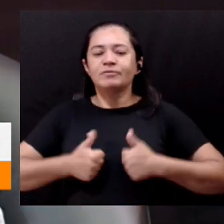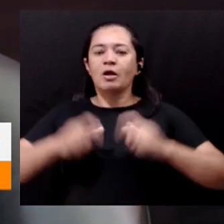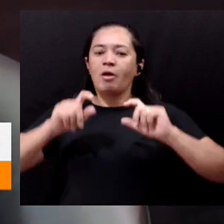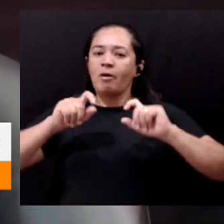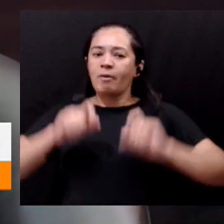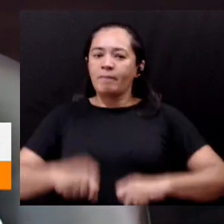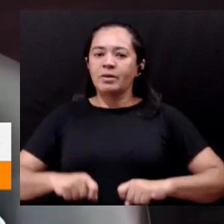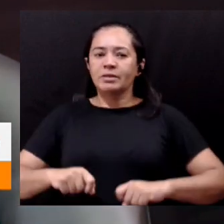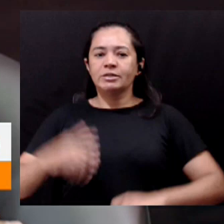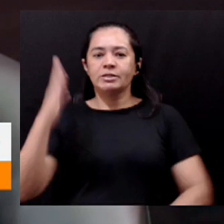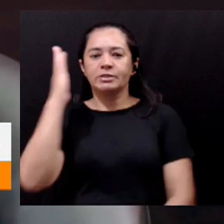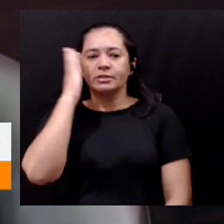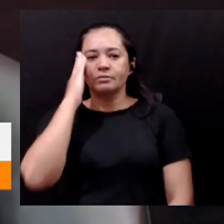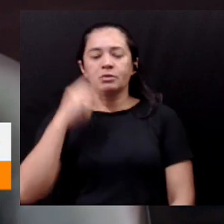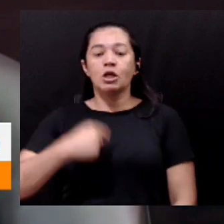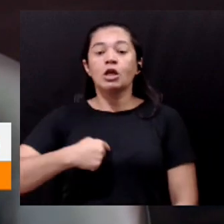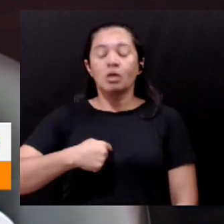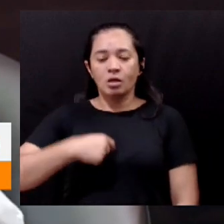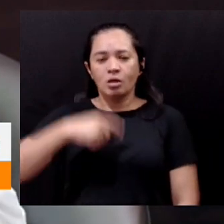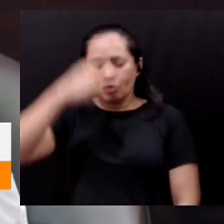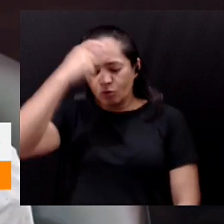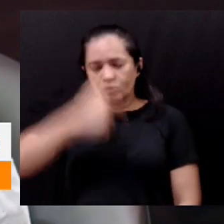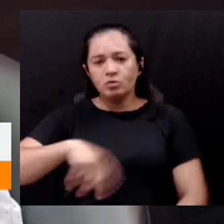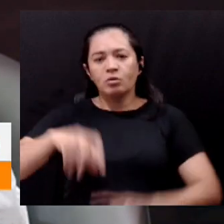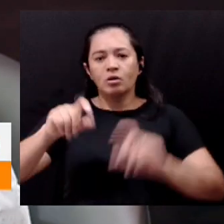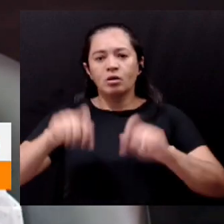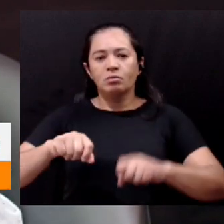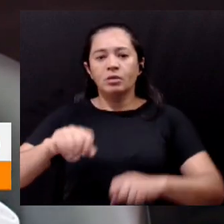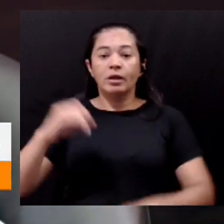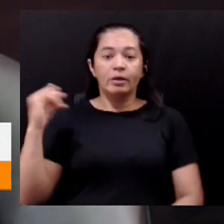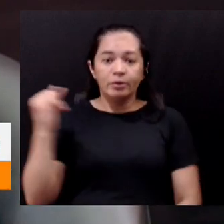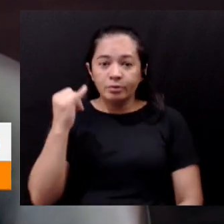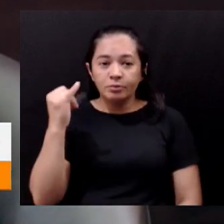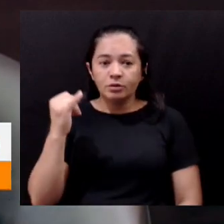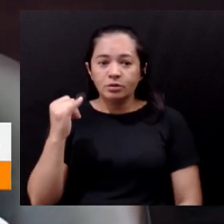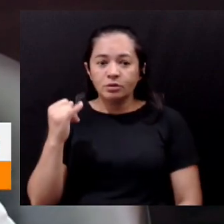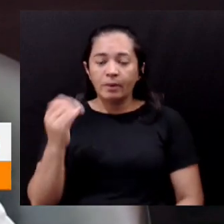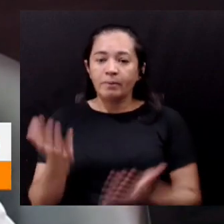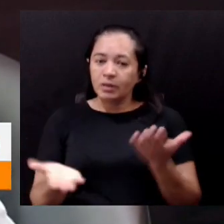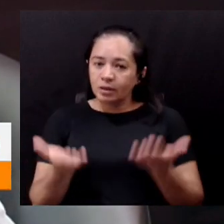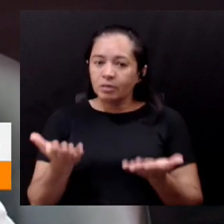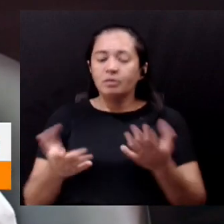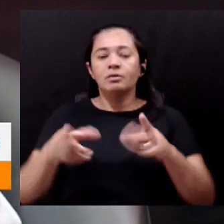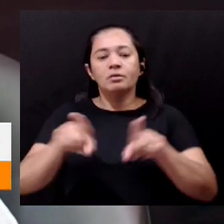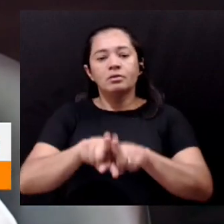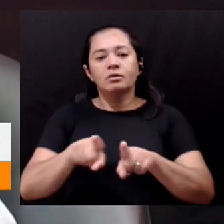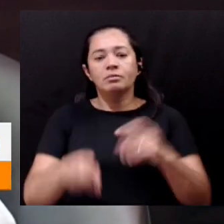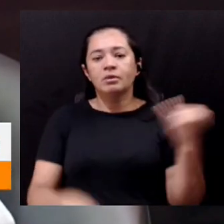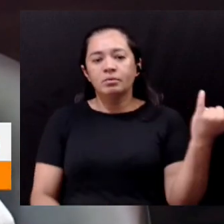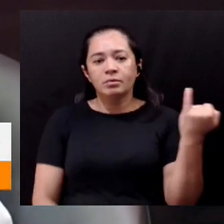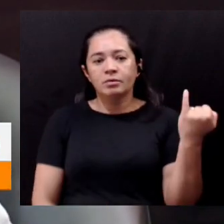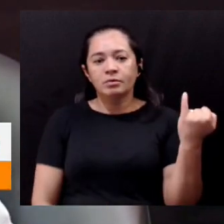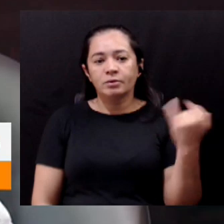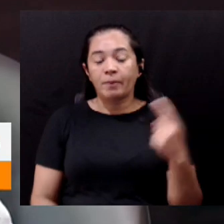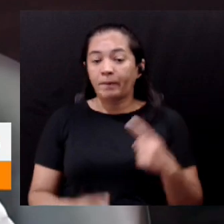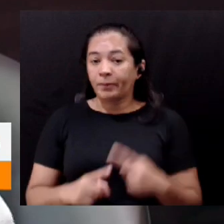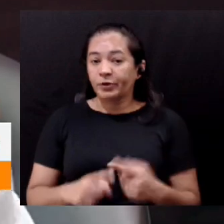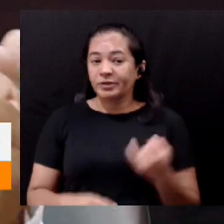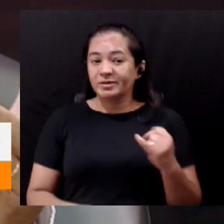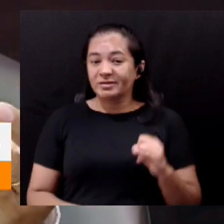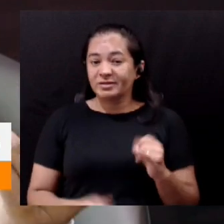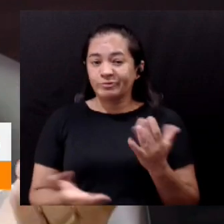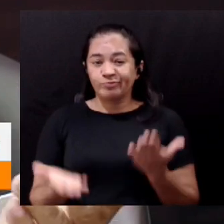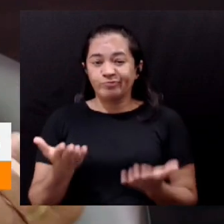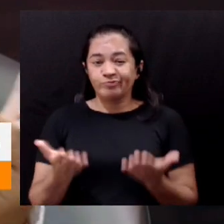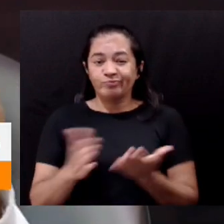sim, eu sou capaz, isso é importante, né, e até para equilibrar, né, para equilibrar, porque se não houver esse equilíbrio, até